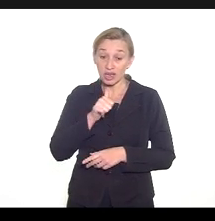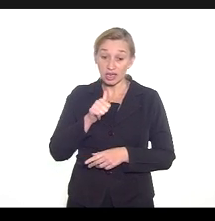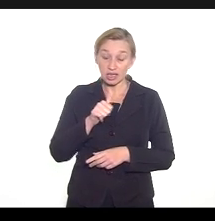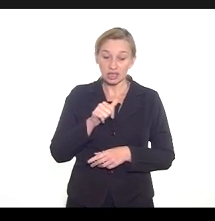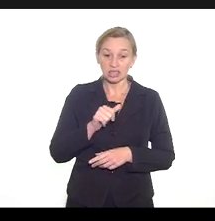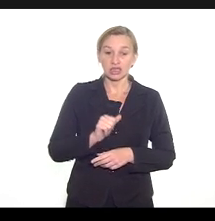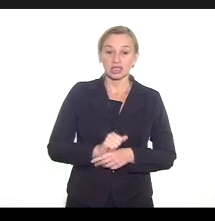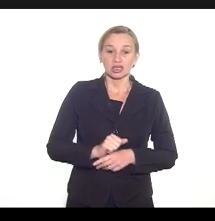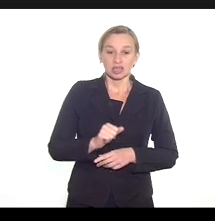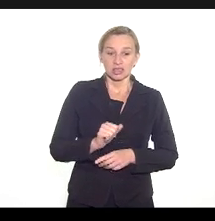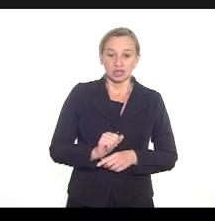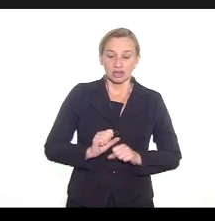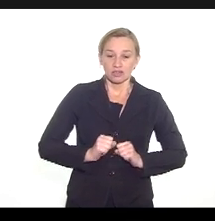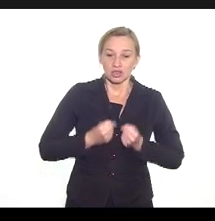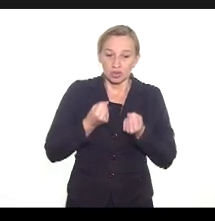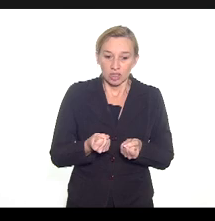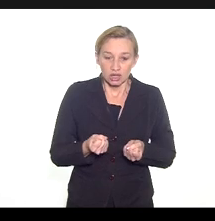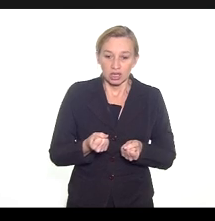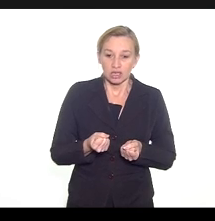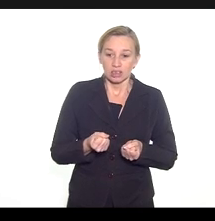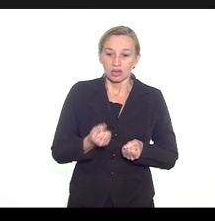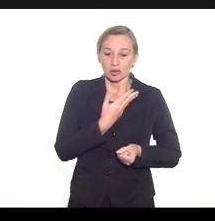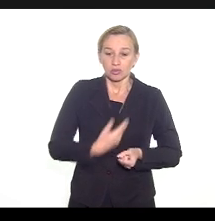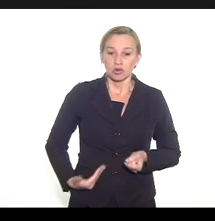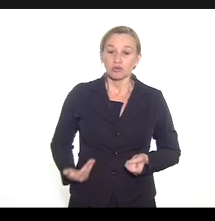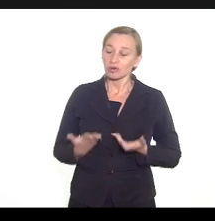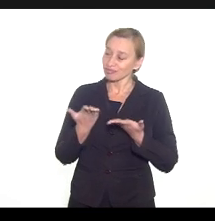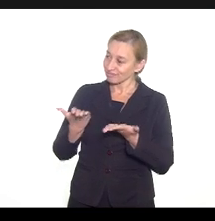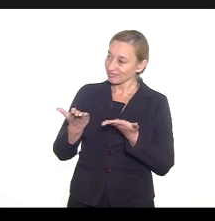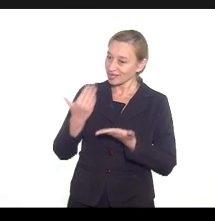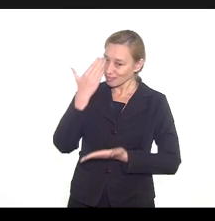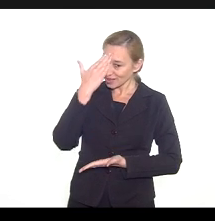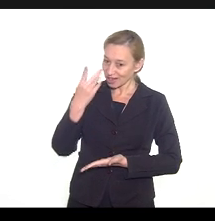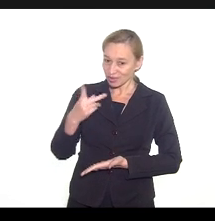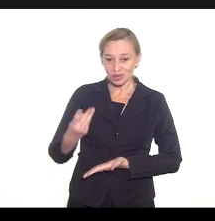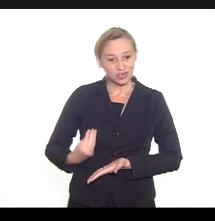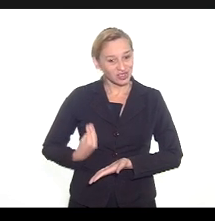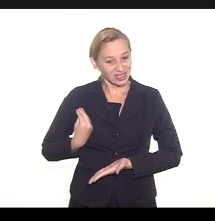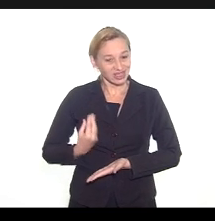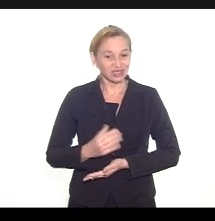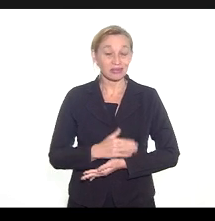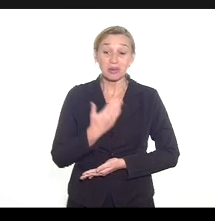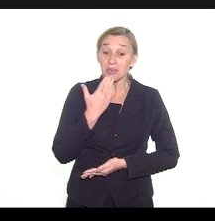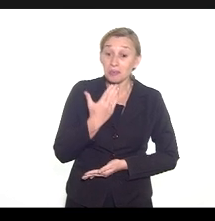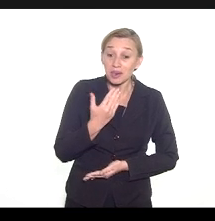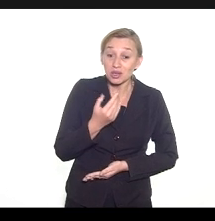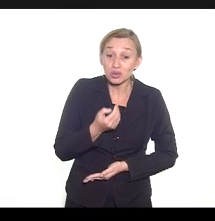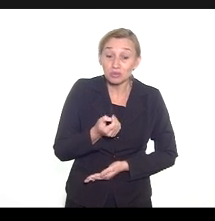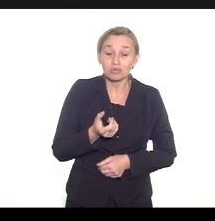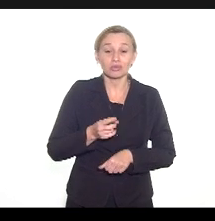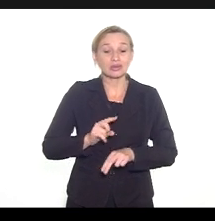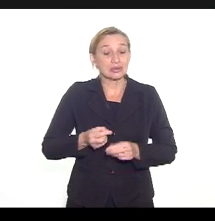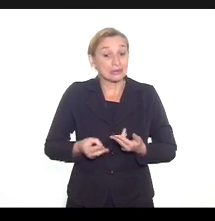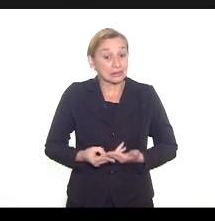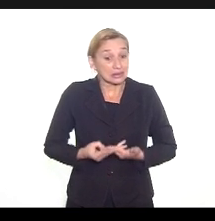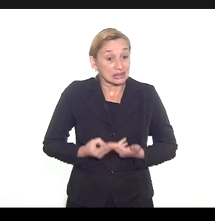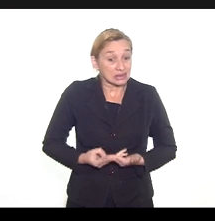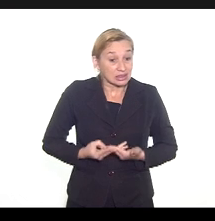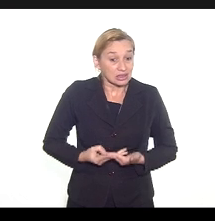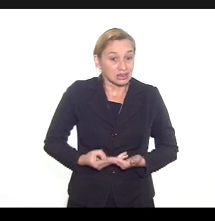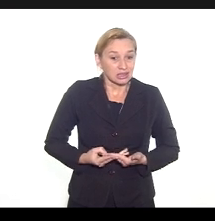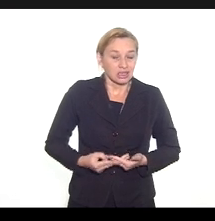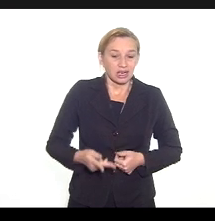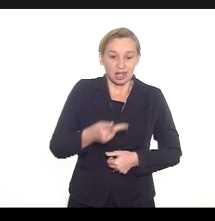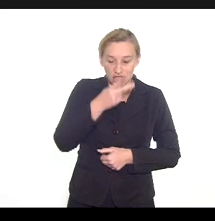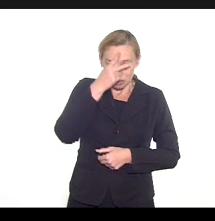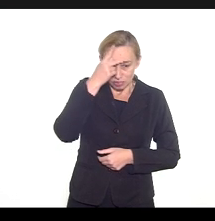do Estado do Rio de Janeiro. Flávia, por favor, muito obrigado pela sua presença e peço um pouco mais de paciência se as pessoas tiverem com